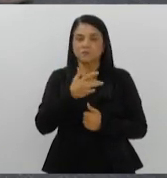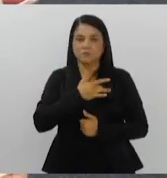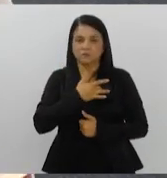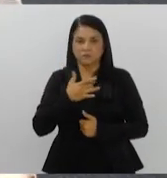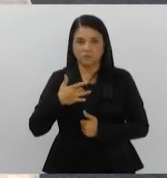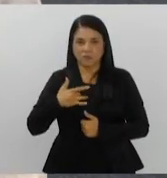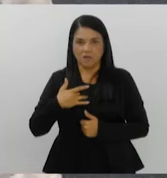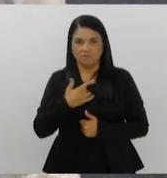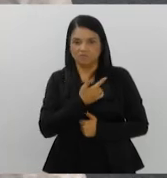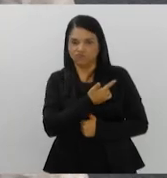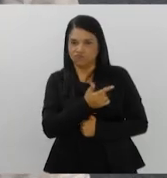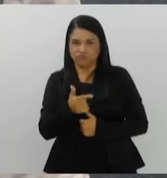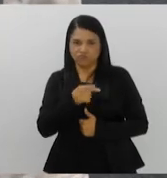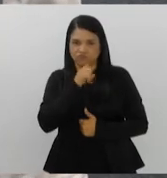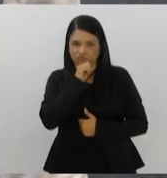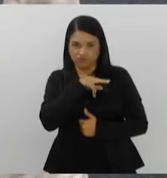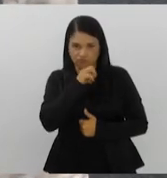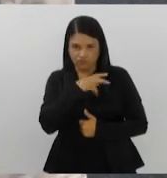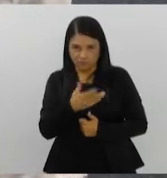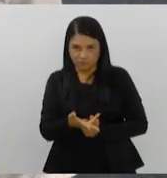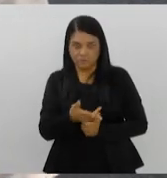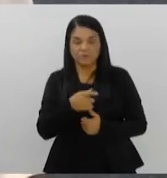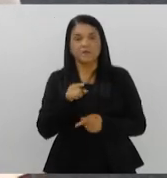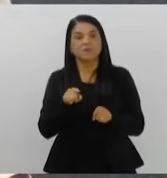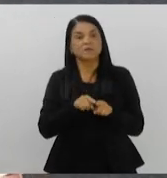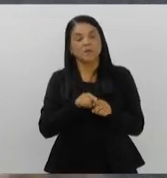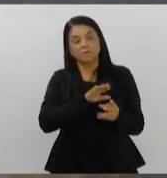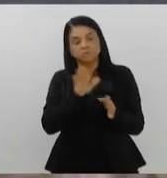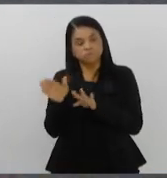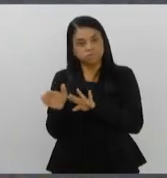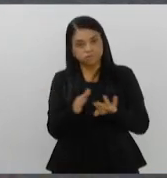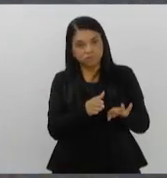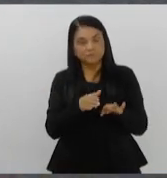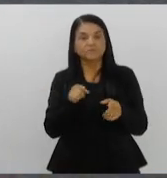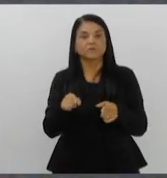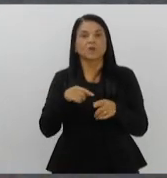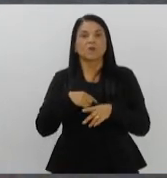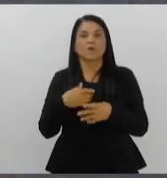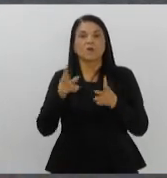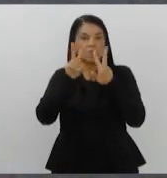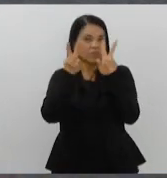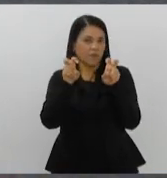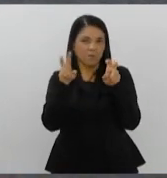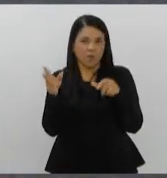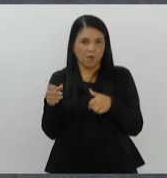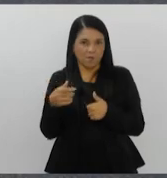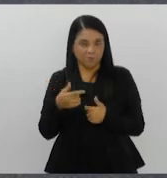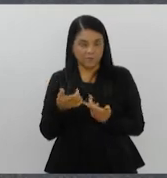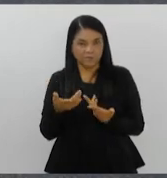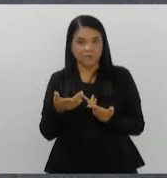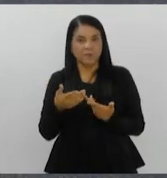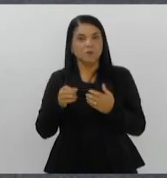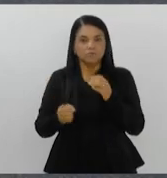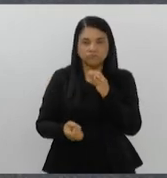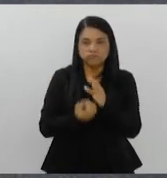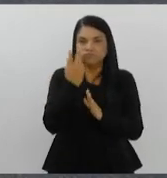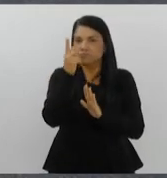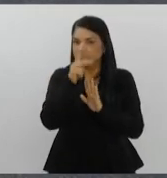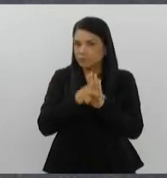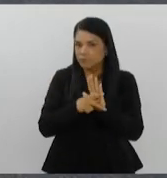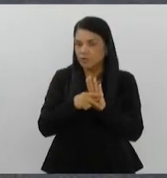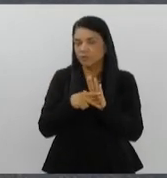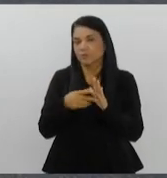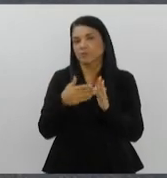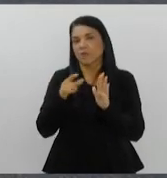sem veneno. E outra coisa, senhora presidenta, hoje ingressei nessa casa com um projeto de lei solicitando